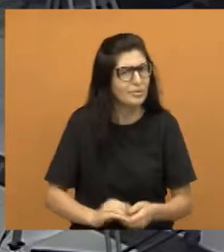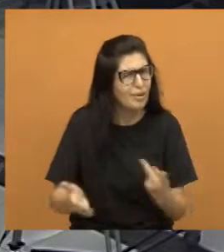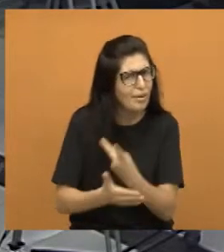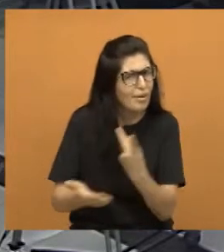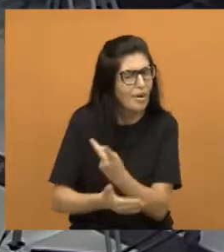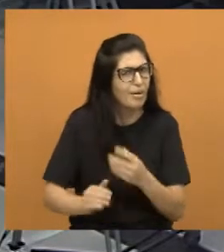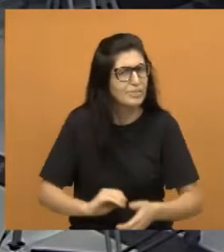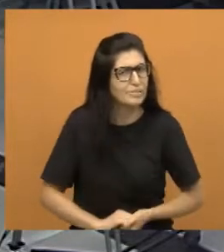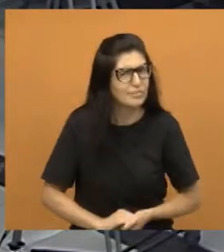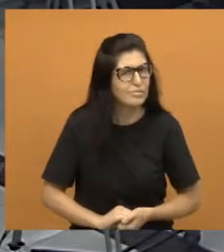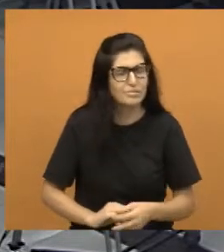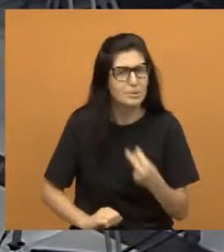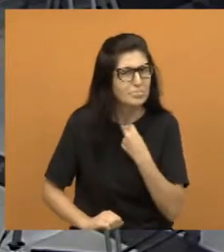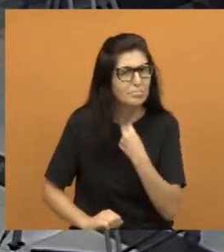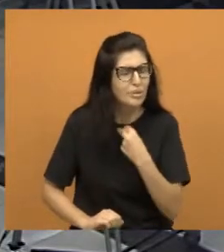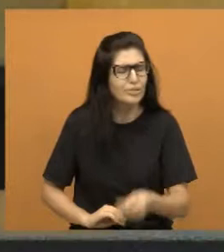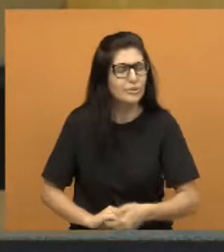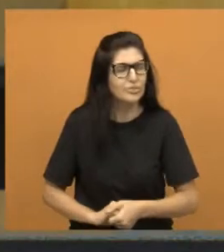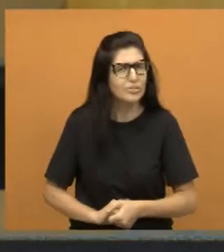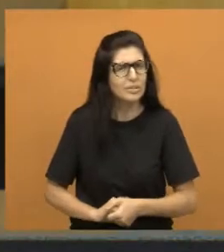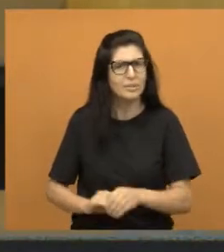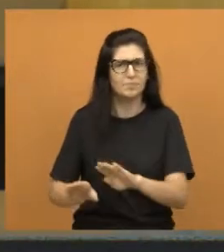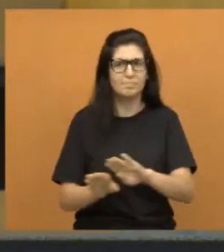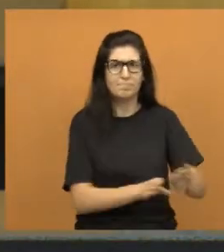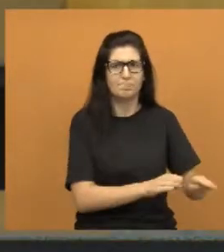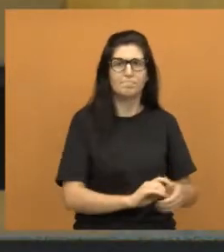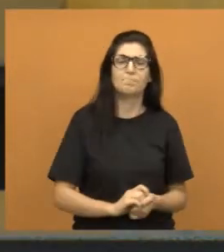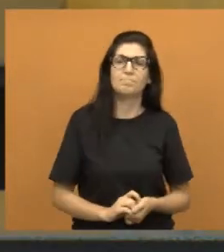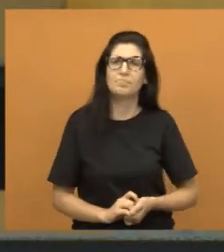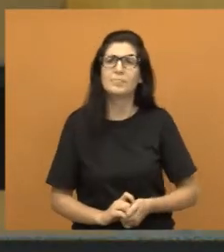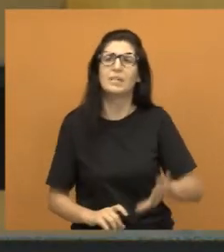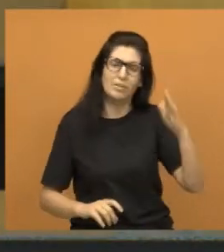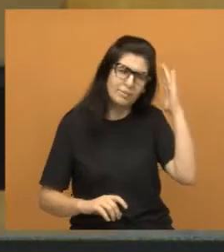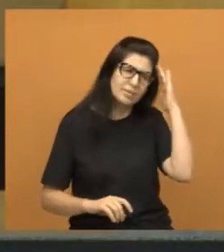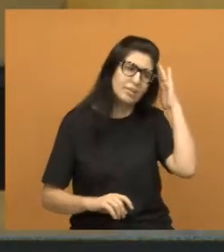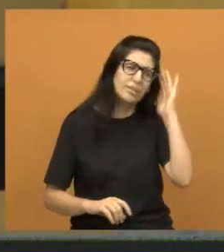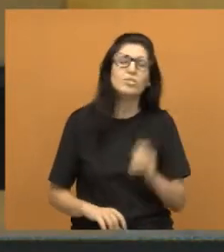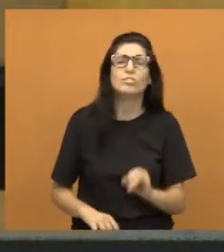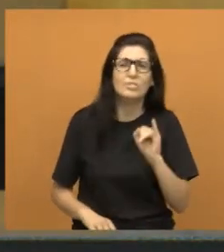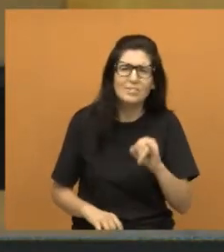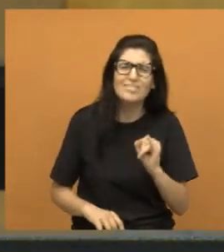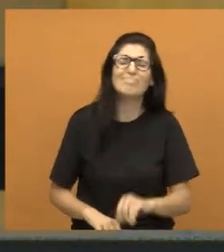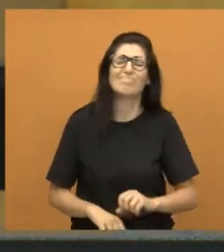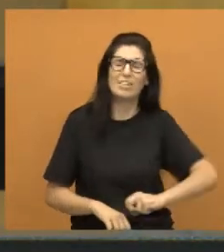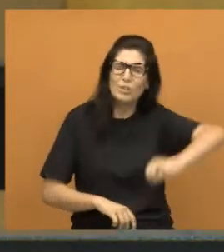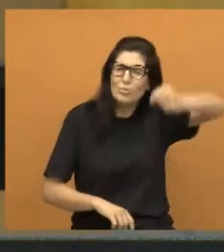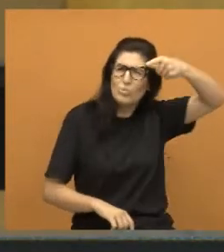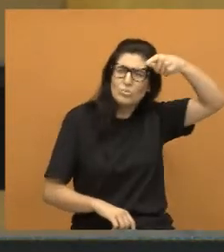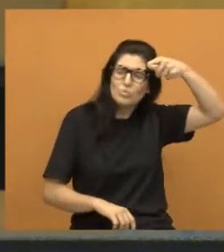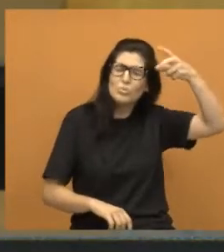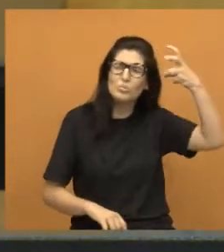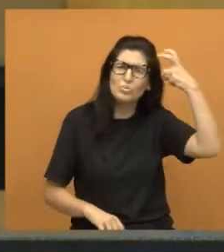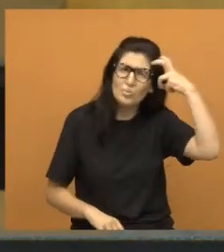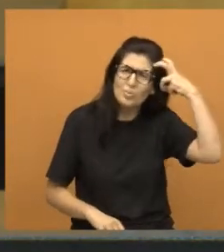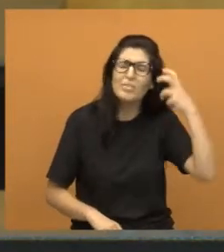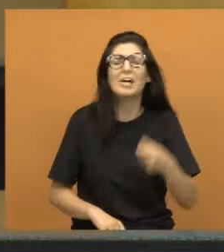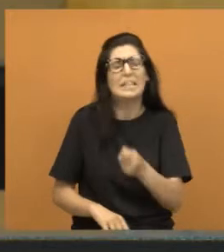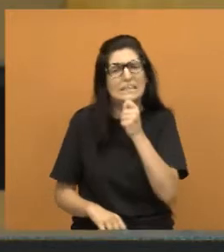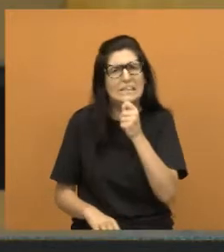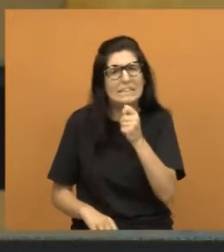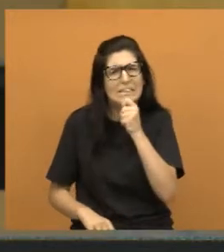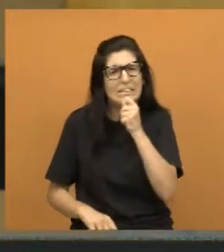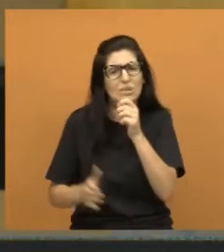essa colocação da Vossa Senhoria, porque a gente vê que está enculturado ainda, na época da eleição,